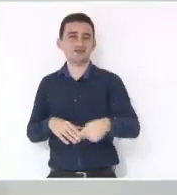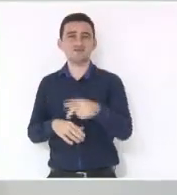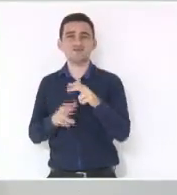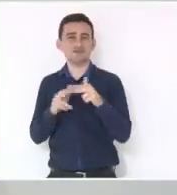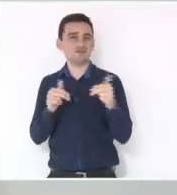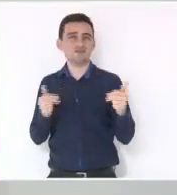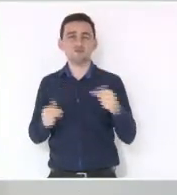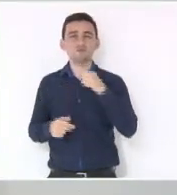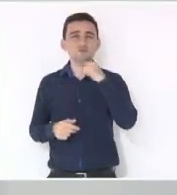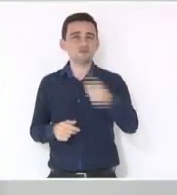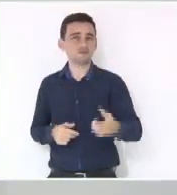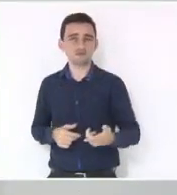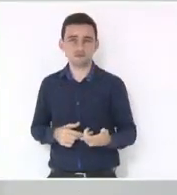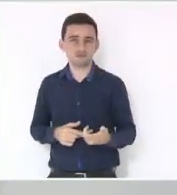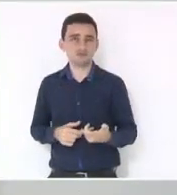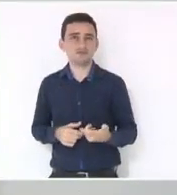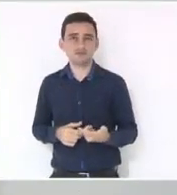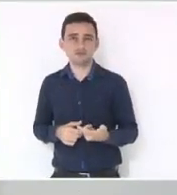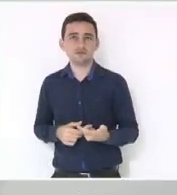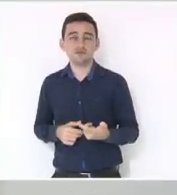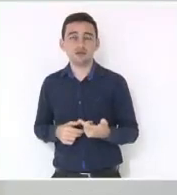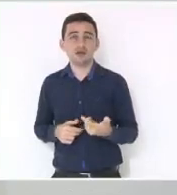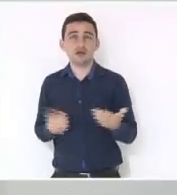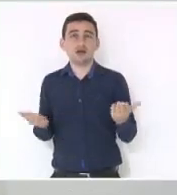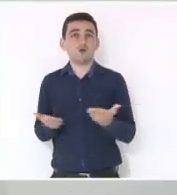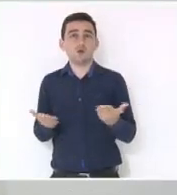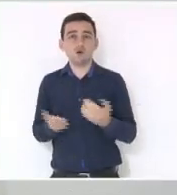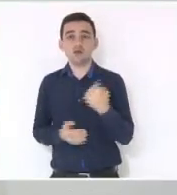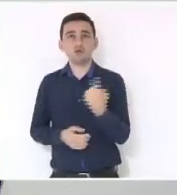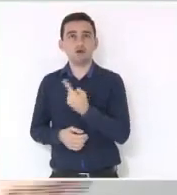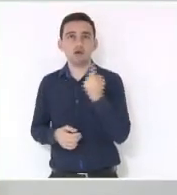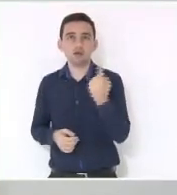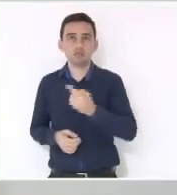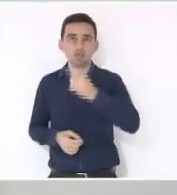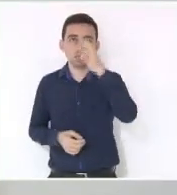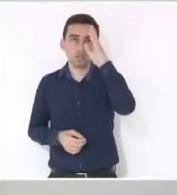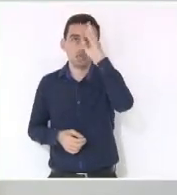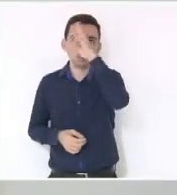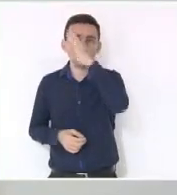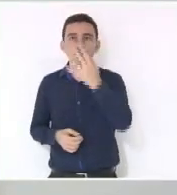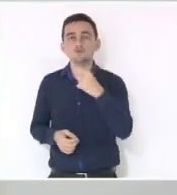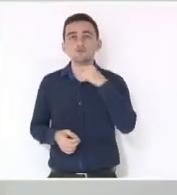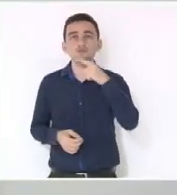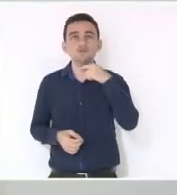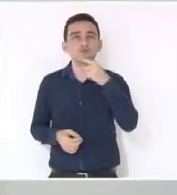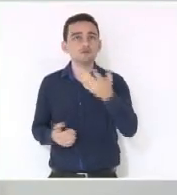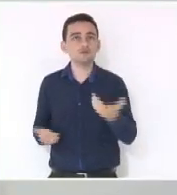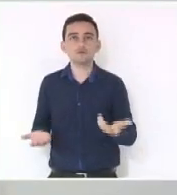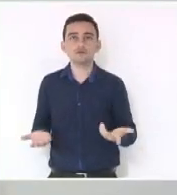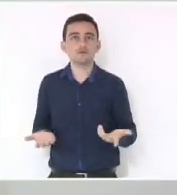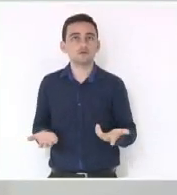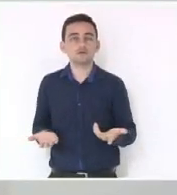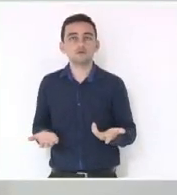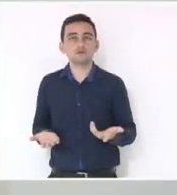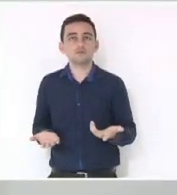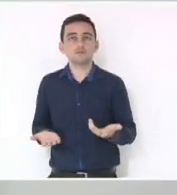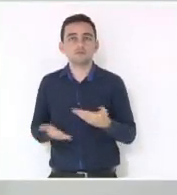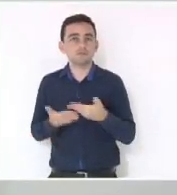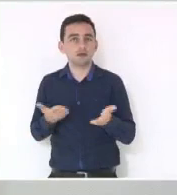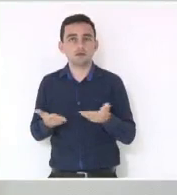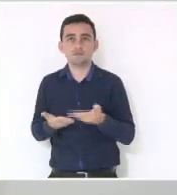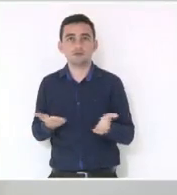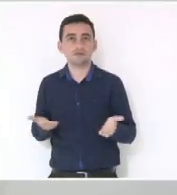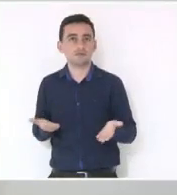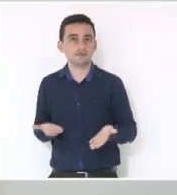Enquanto isso, nós ficamos a ver navios e nem navios, porque nós